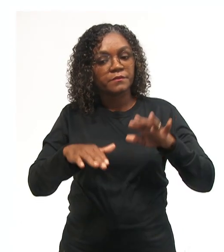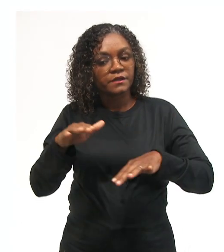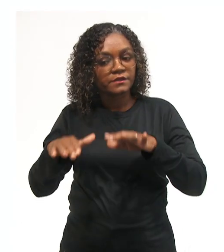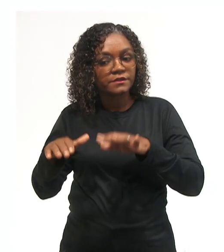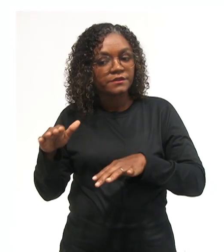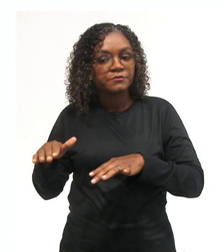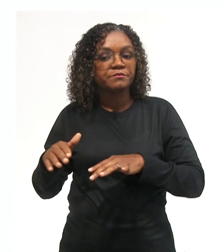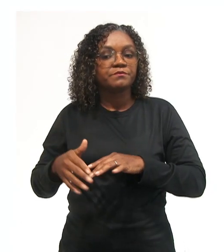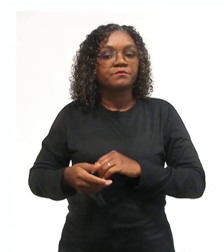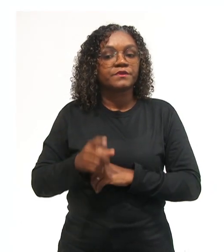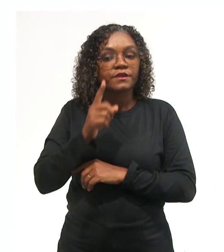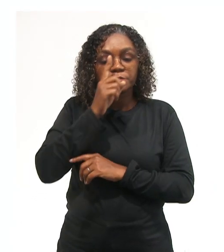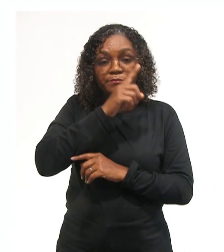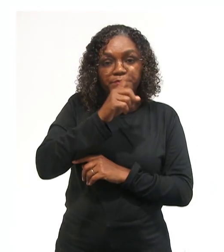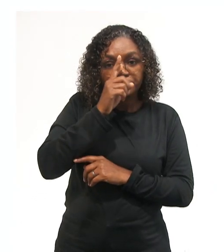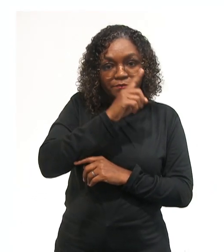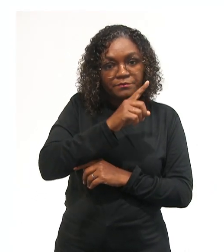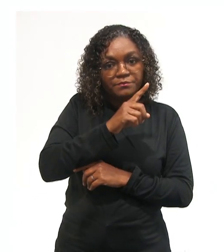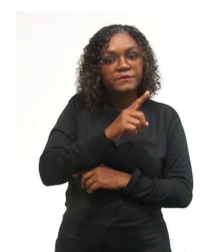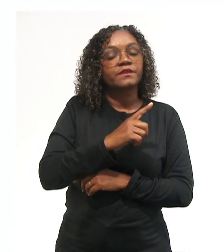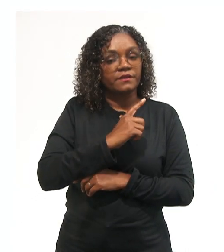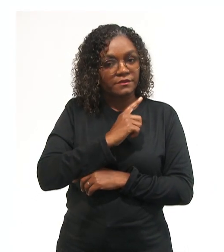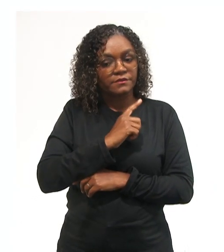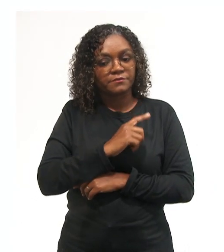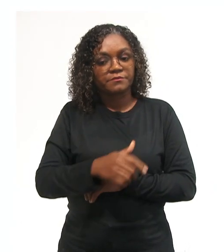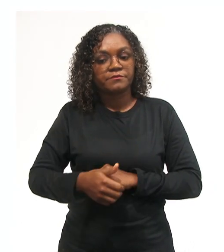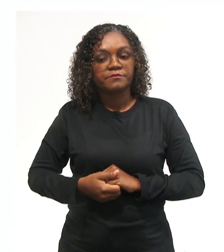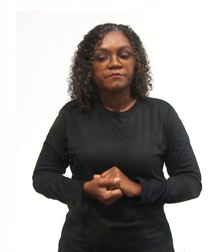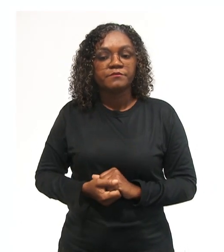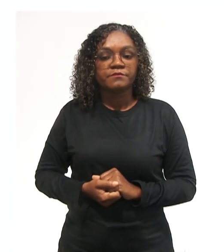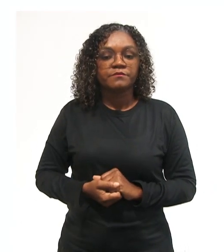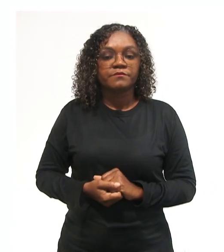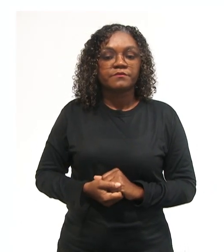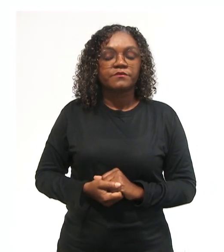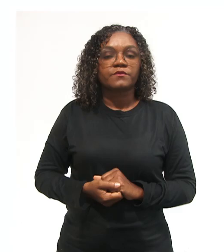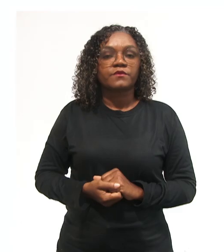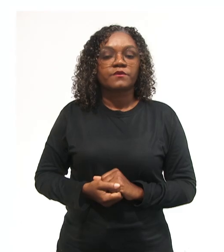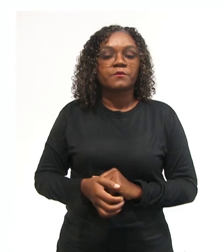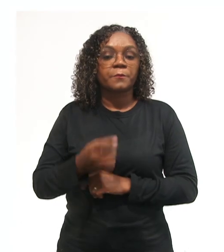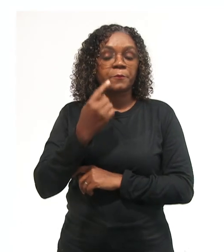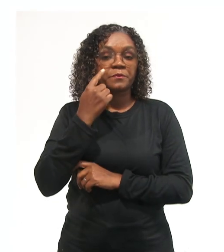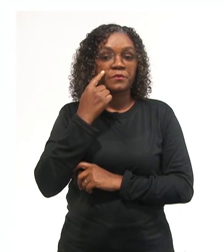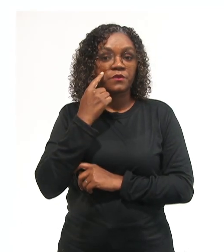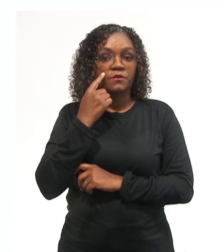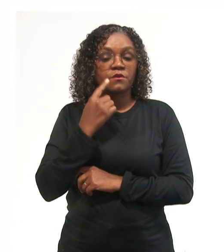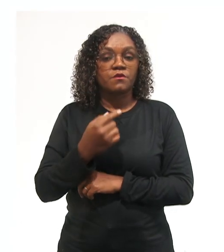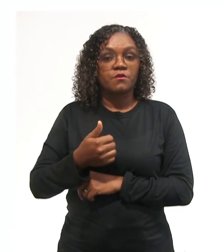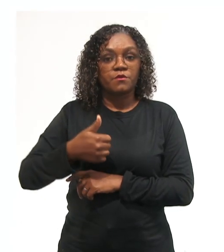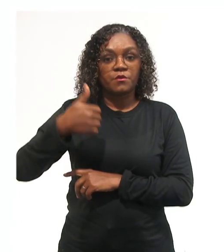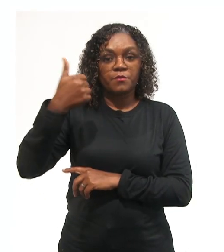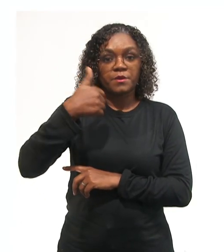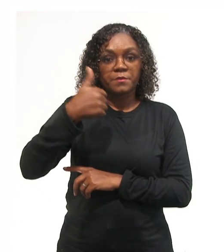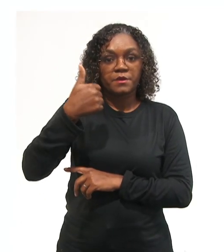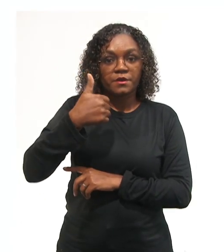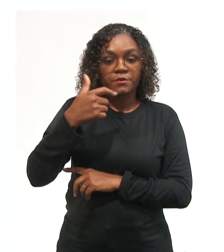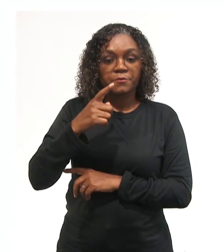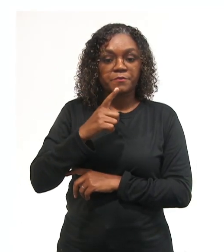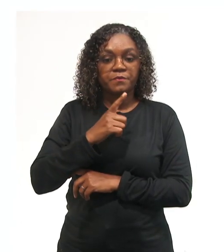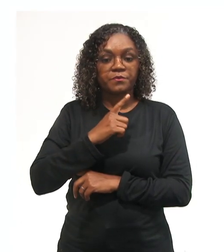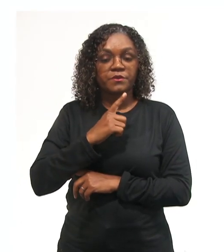E alguma dessas falhas que acontecem, eu elenco aqui. A primeira delas é a existência de bens públicos.